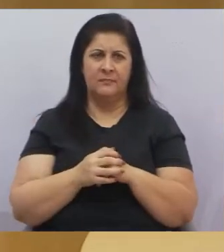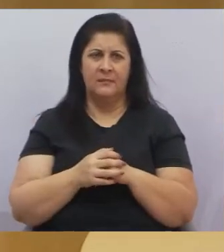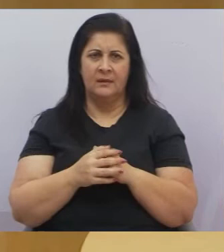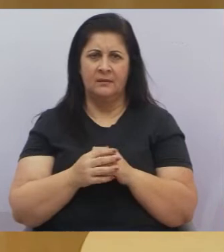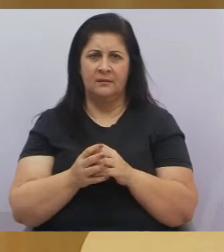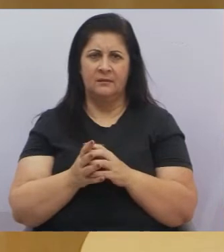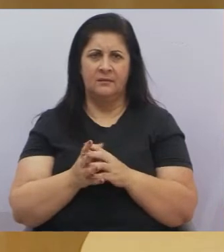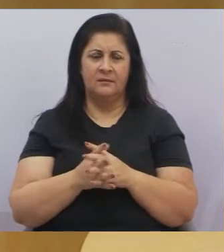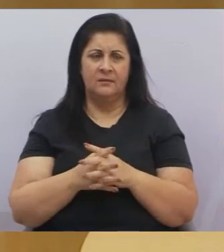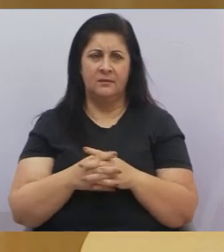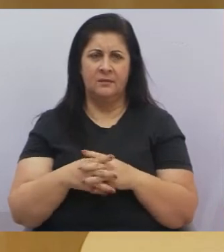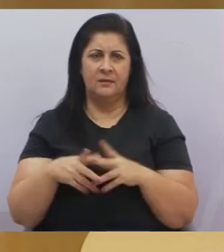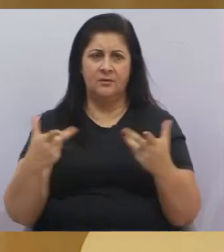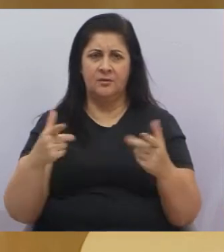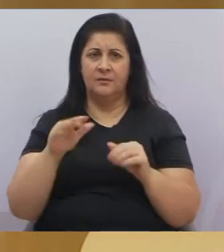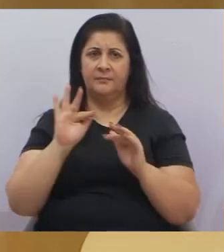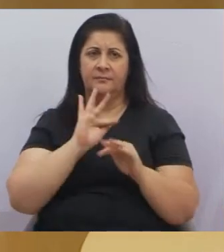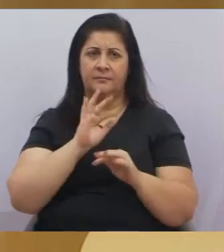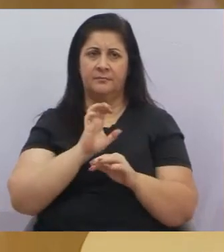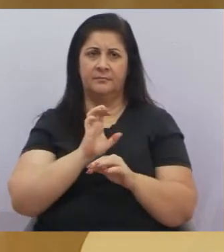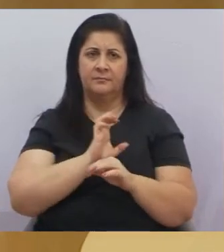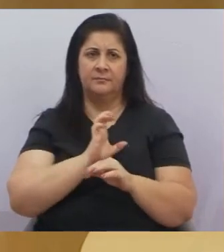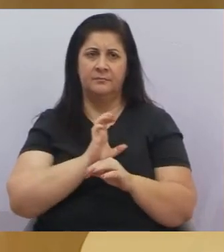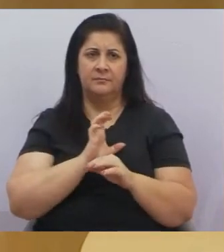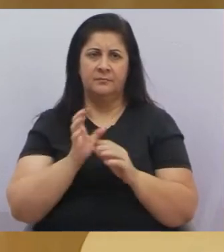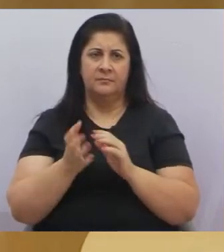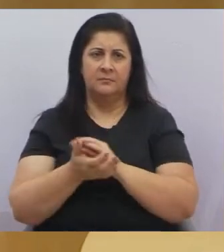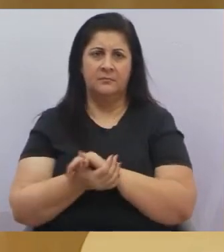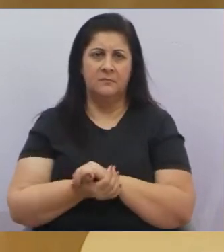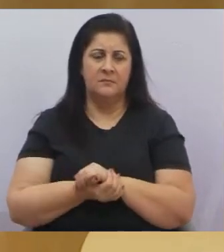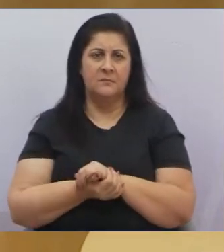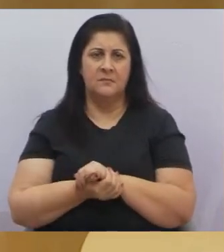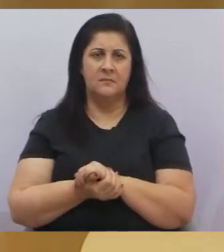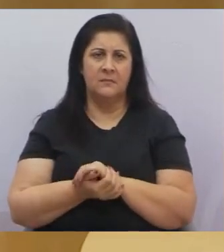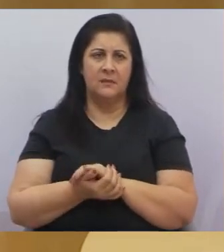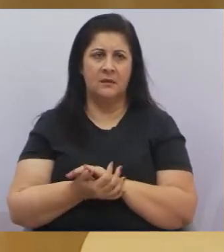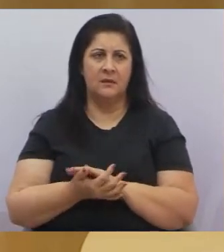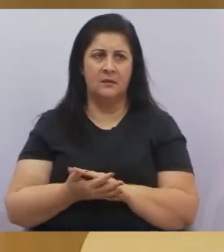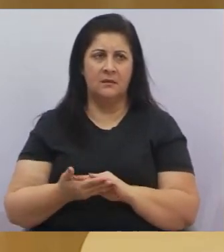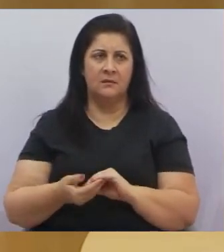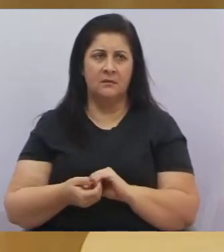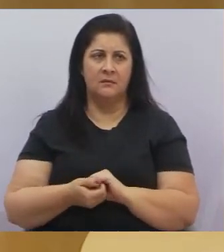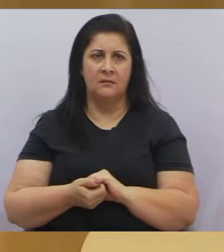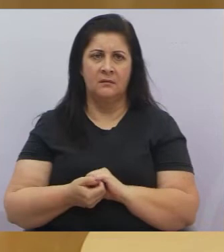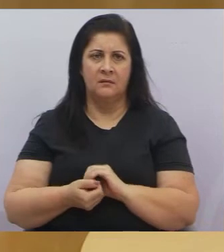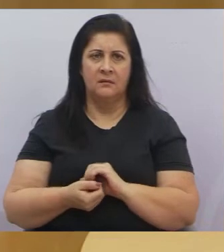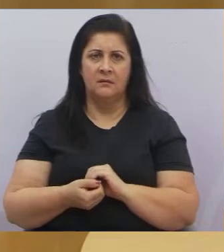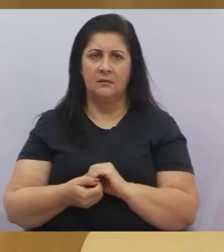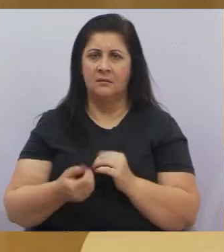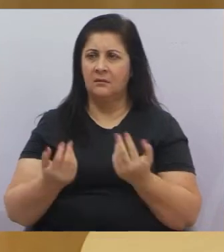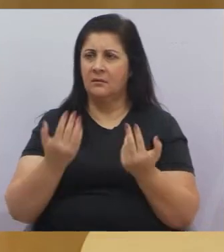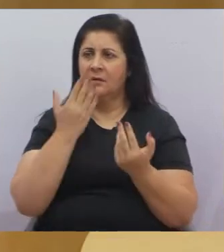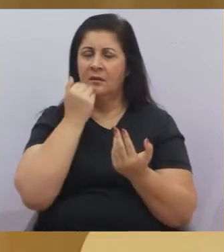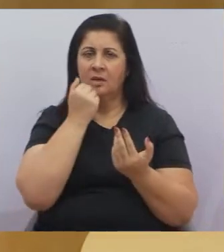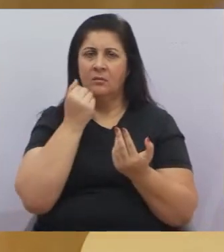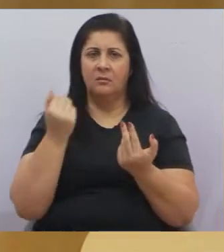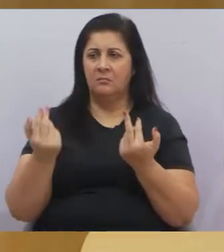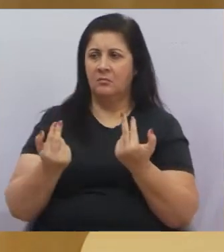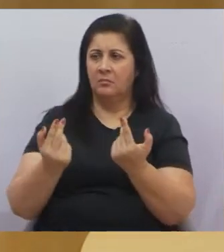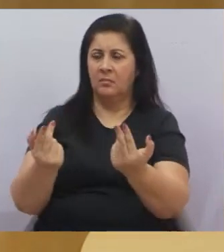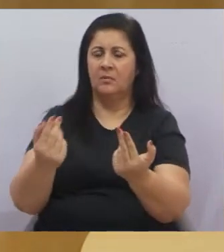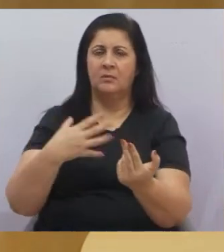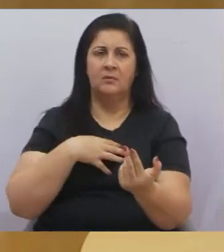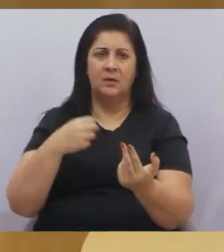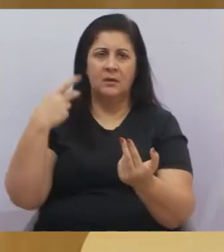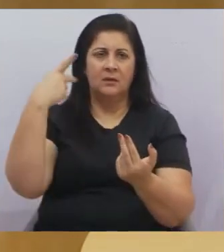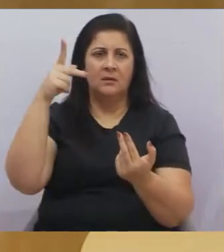condição, queria me adotar para morar com eles. E o que o filho comia, eu comia também. E não tenho vergonha